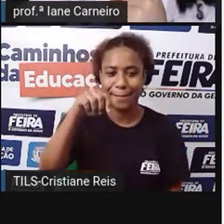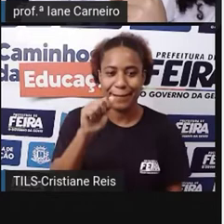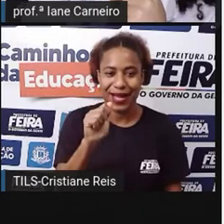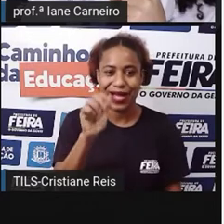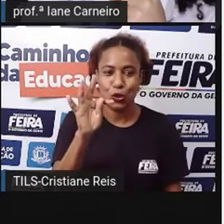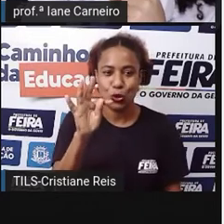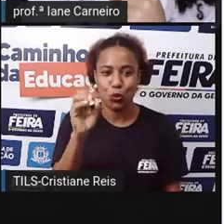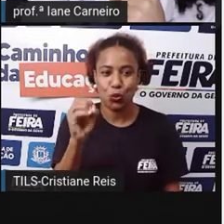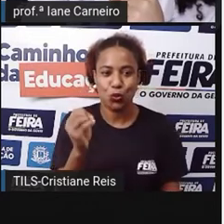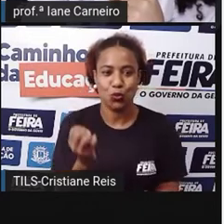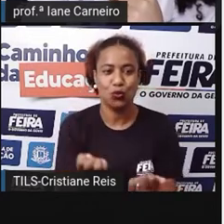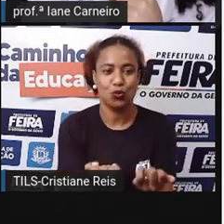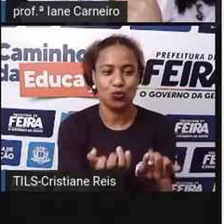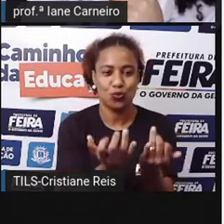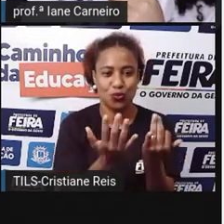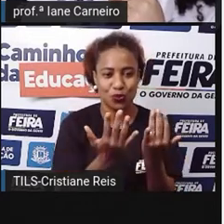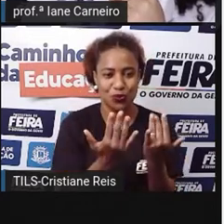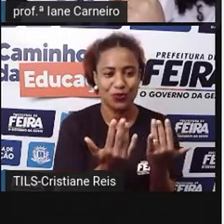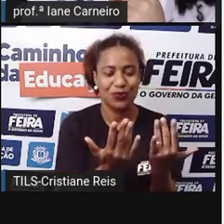Matou.